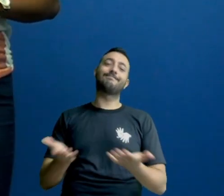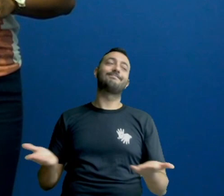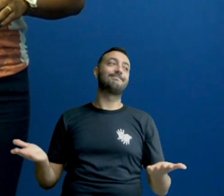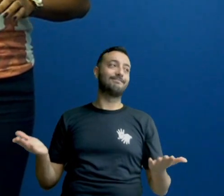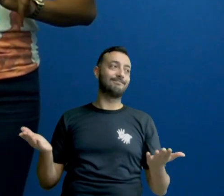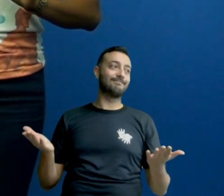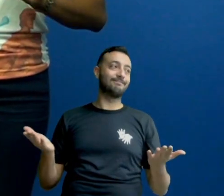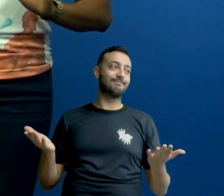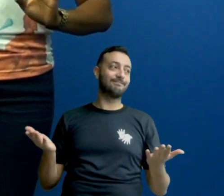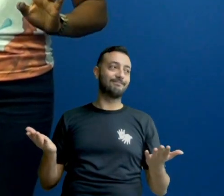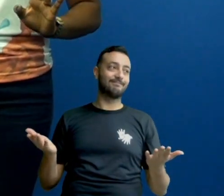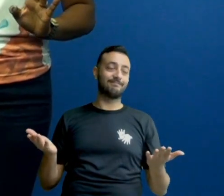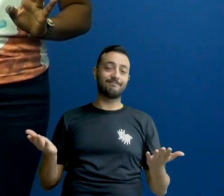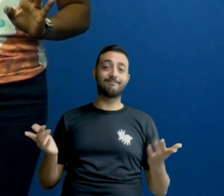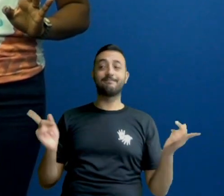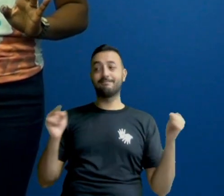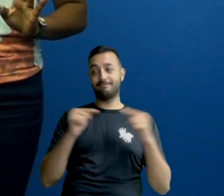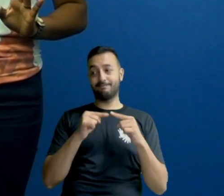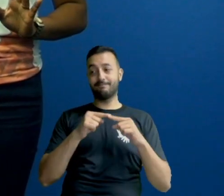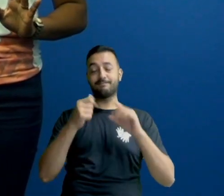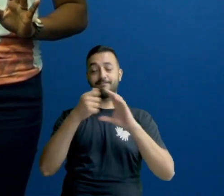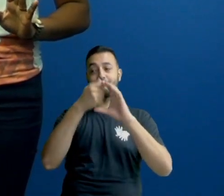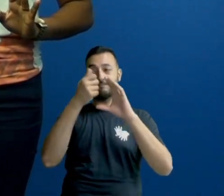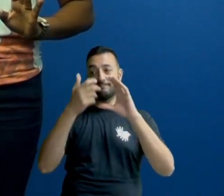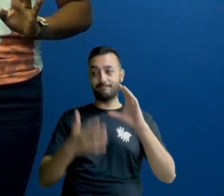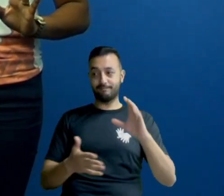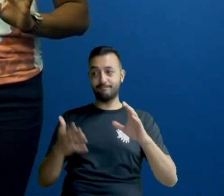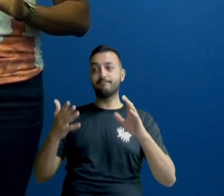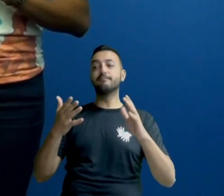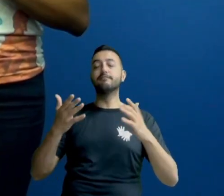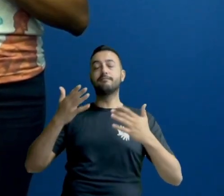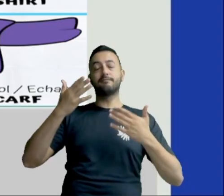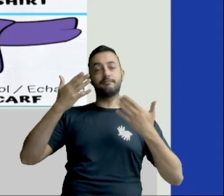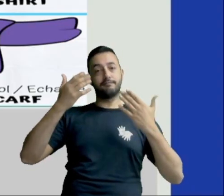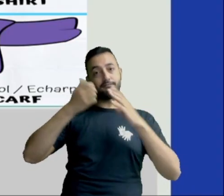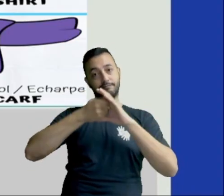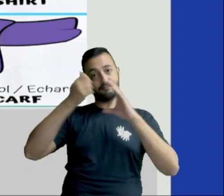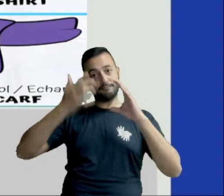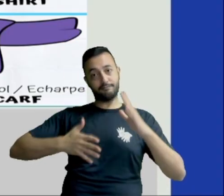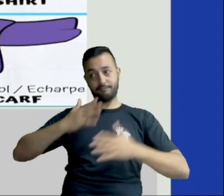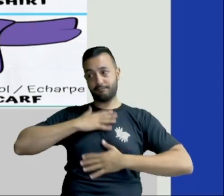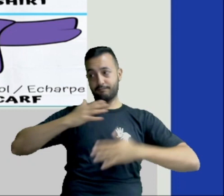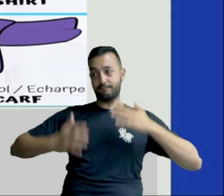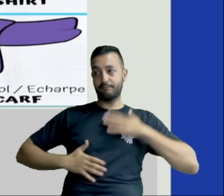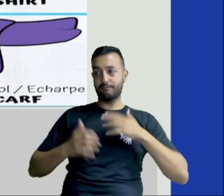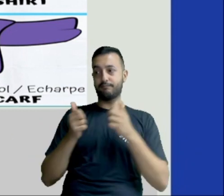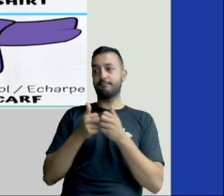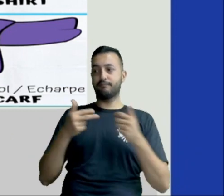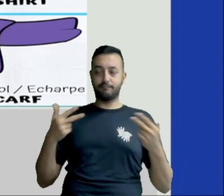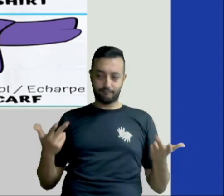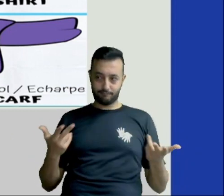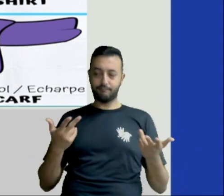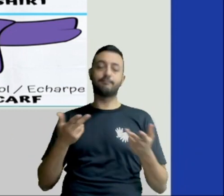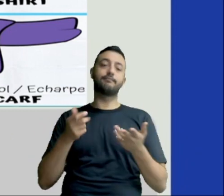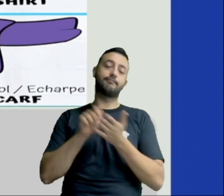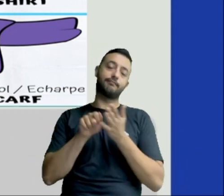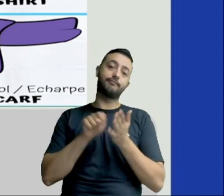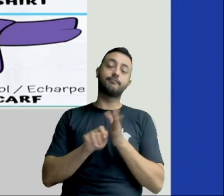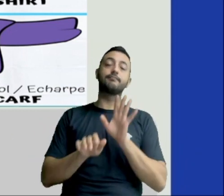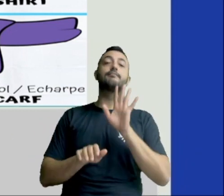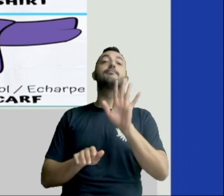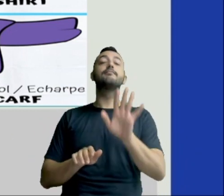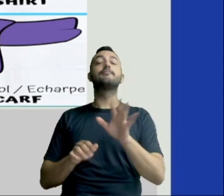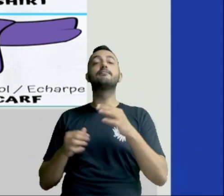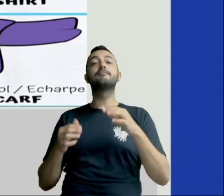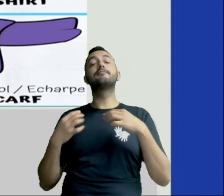Amados, com relação à característica física, nós temos muitas coisas para anotar. Agora, e